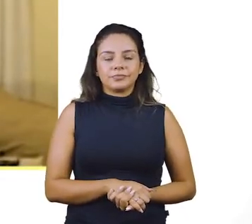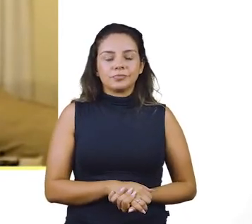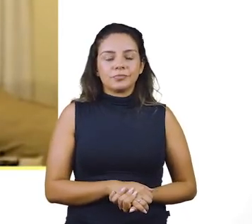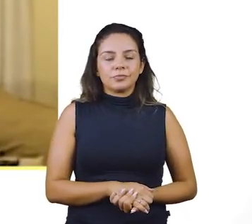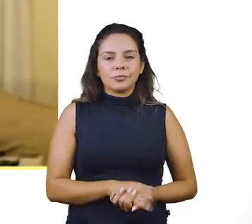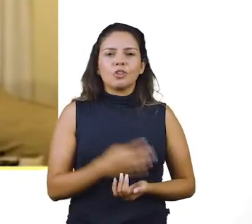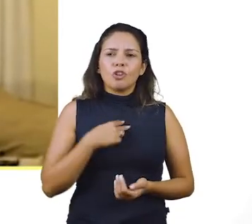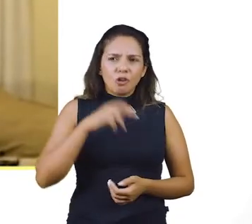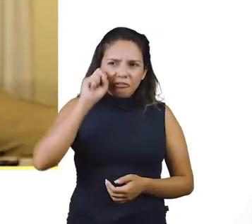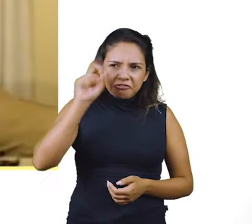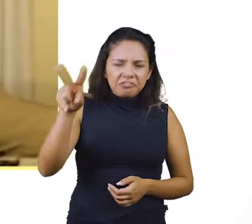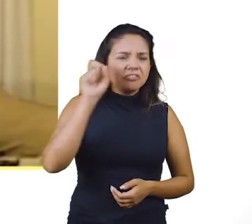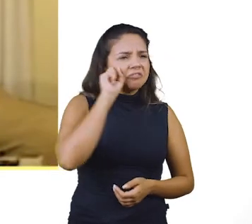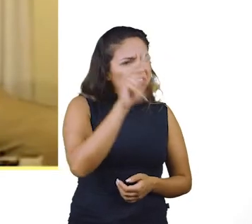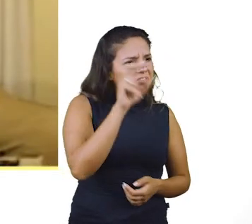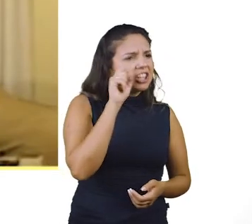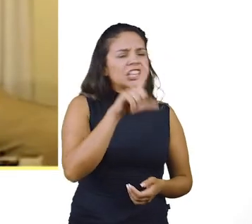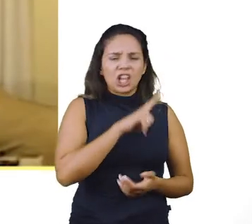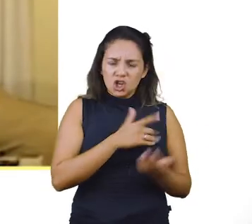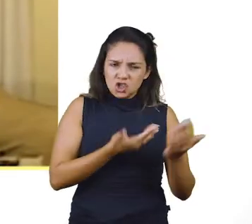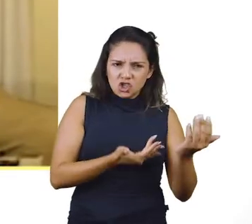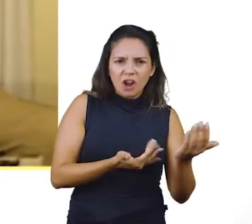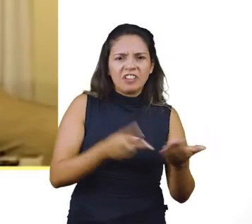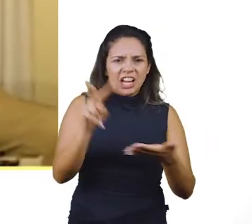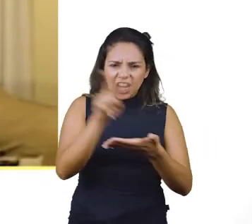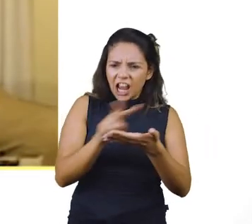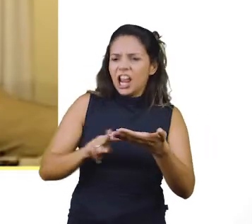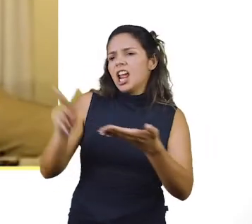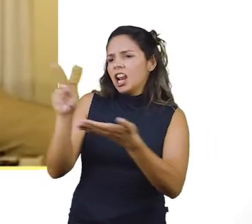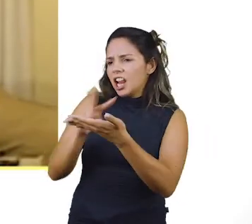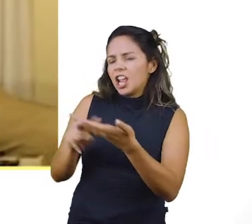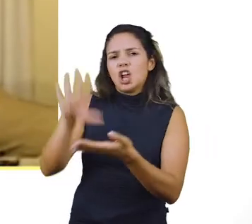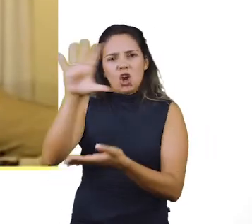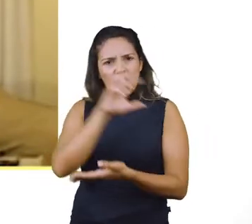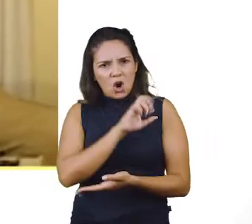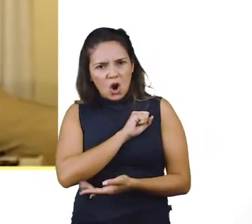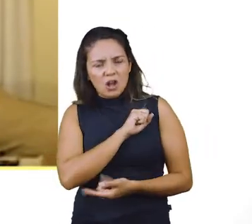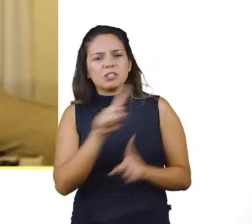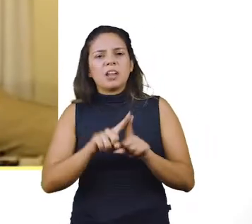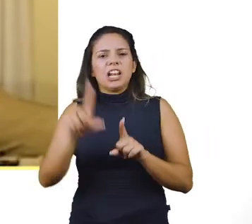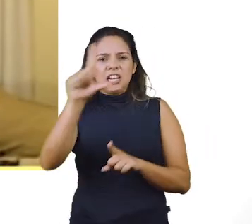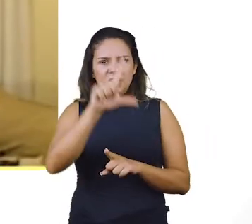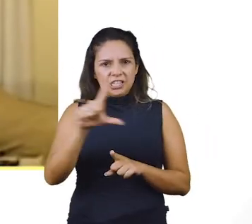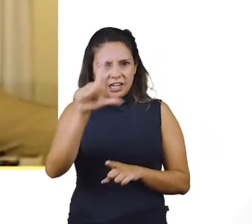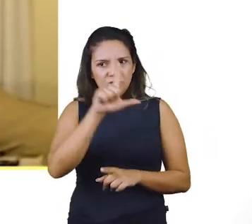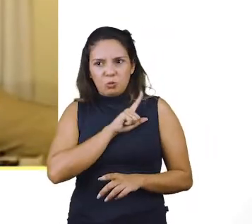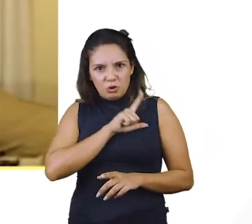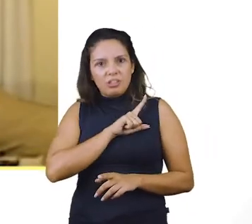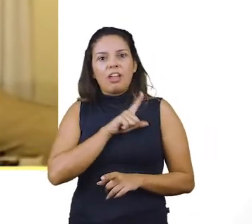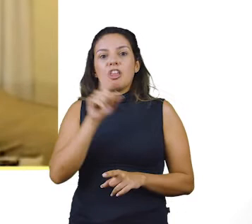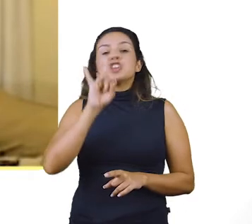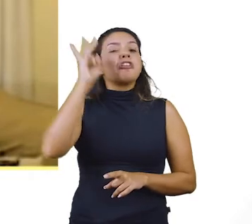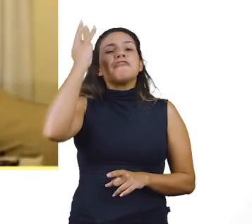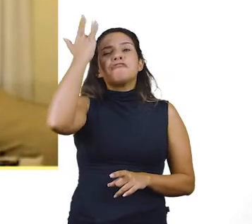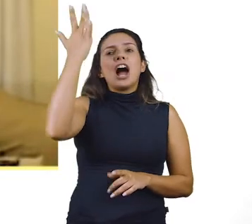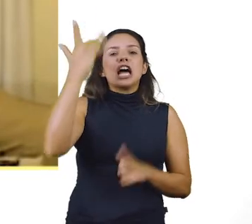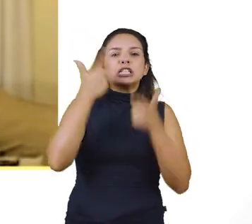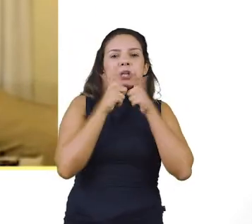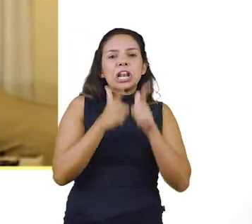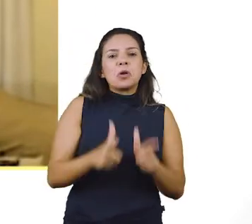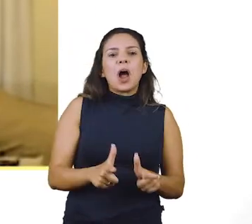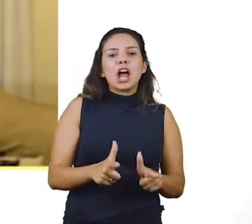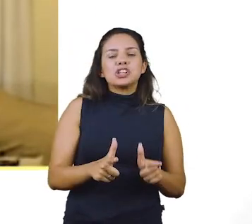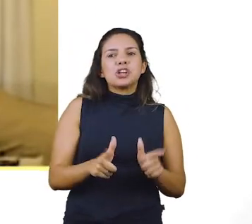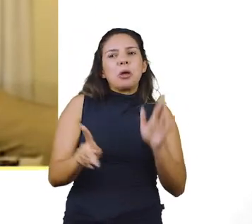jovens cada vez mais lendo, inclusive literatura muito aprofundada, inclusive